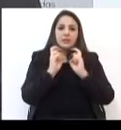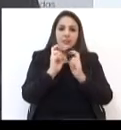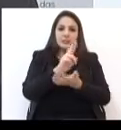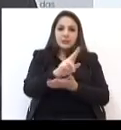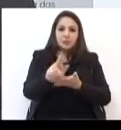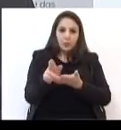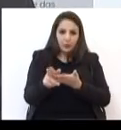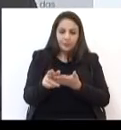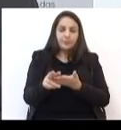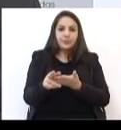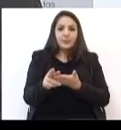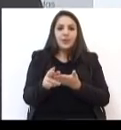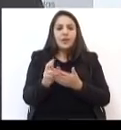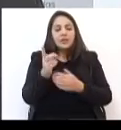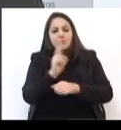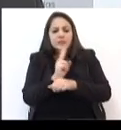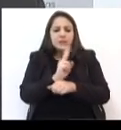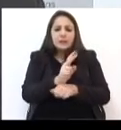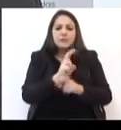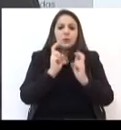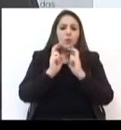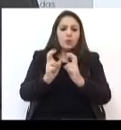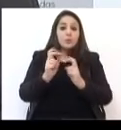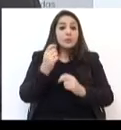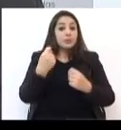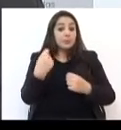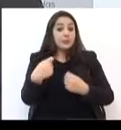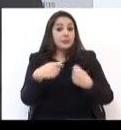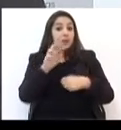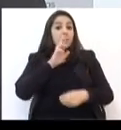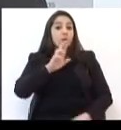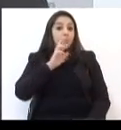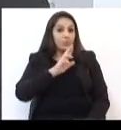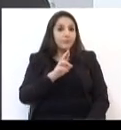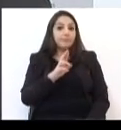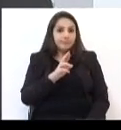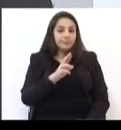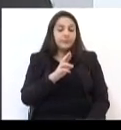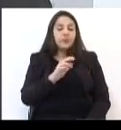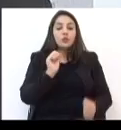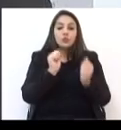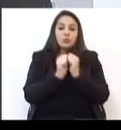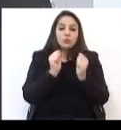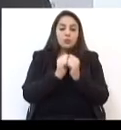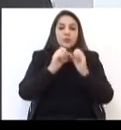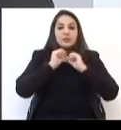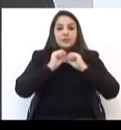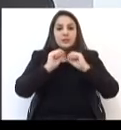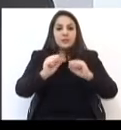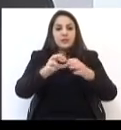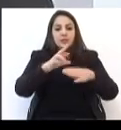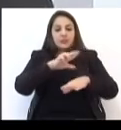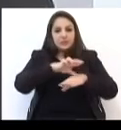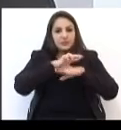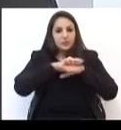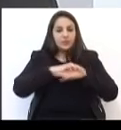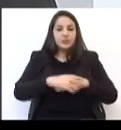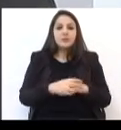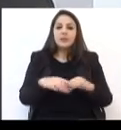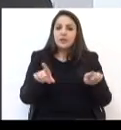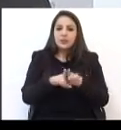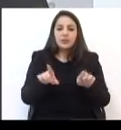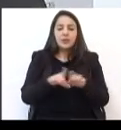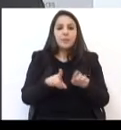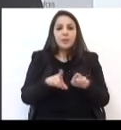que é o que fiscaliza o transporte coletivo urbano, essa que tem que responder, que tem que dar conta, junto também com a Secretaria de Segurança